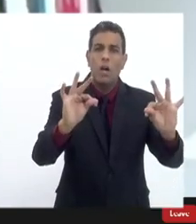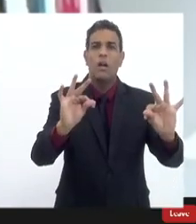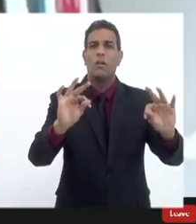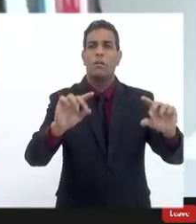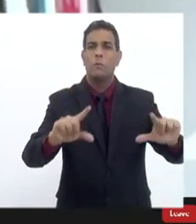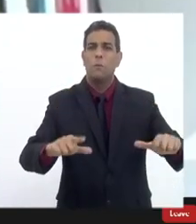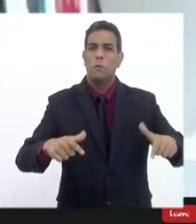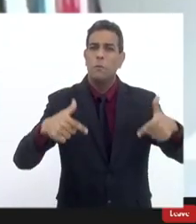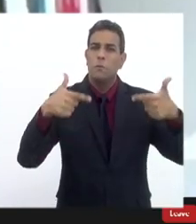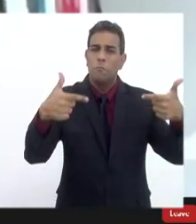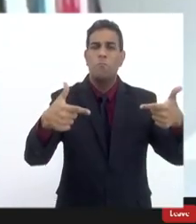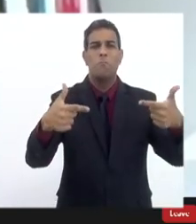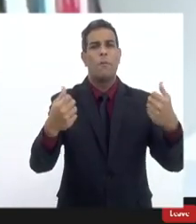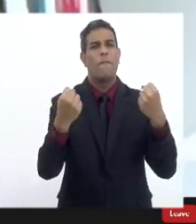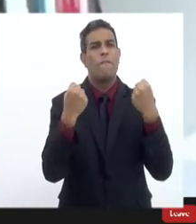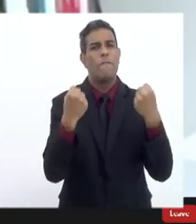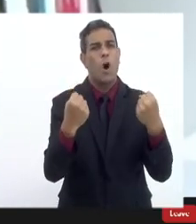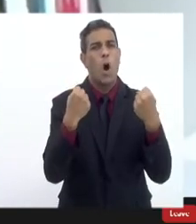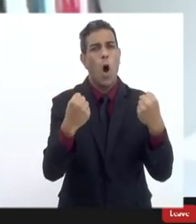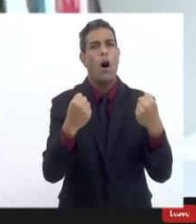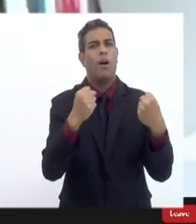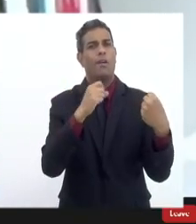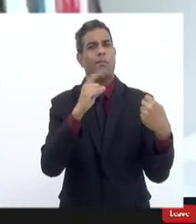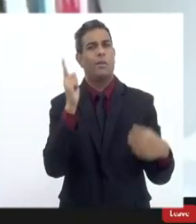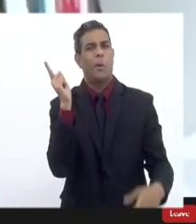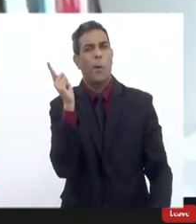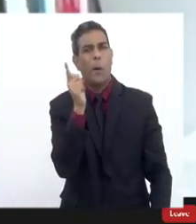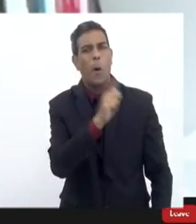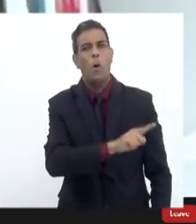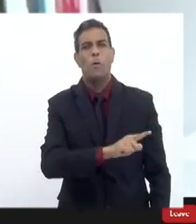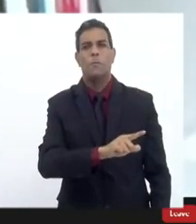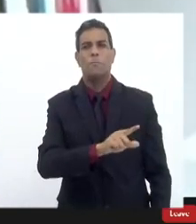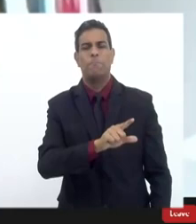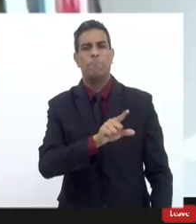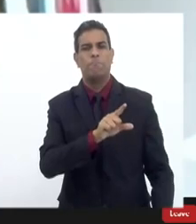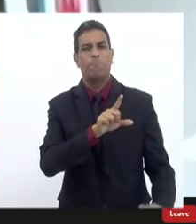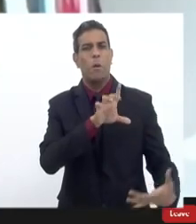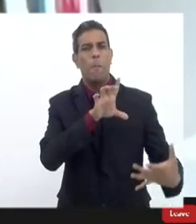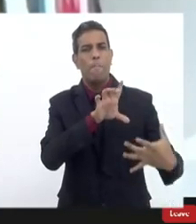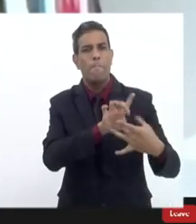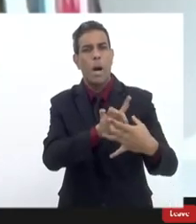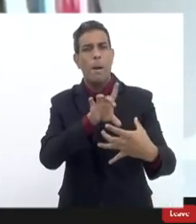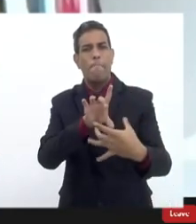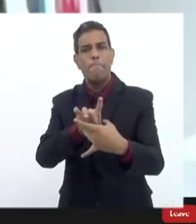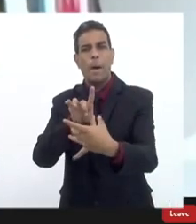ação forte, proativa, foi ao campo,